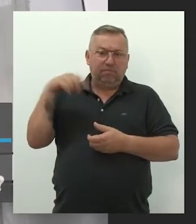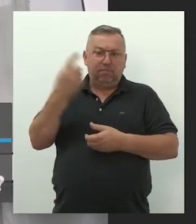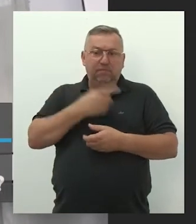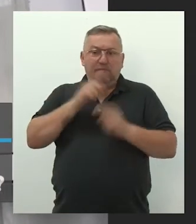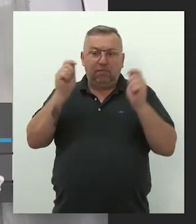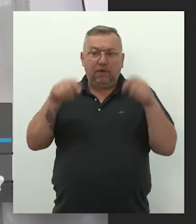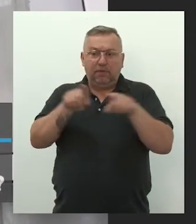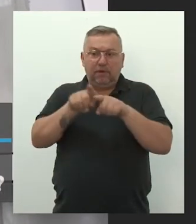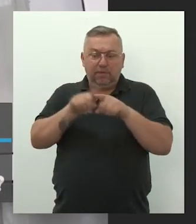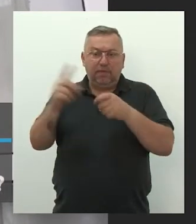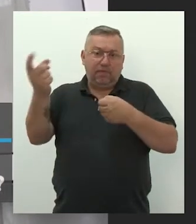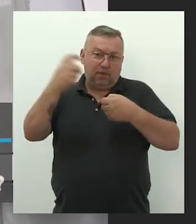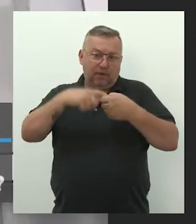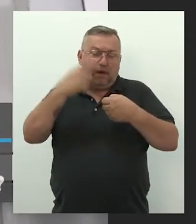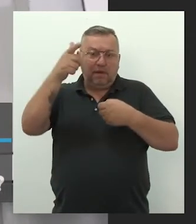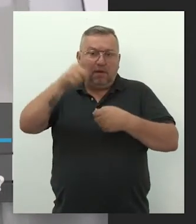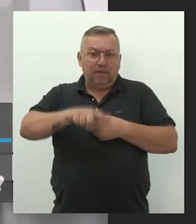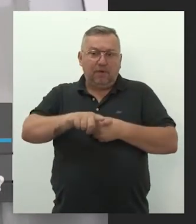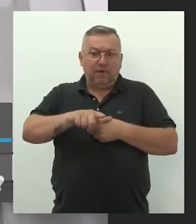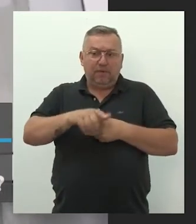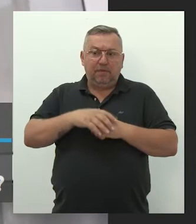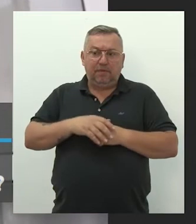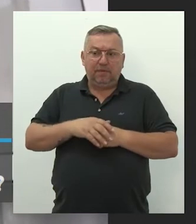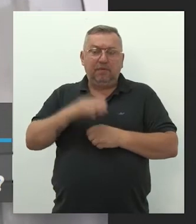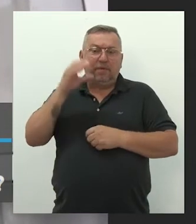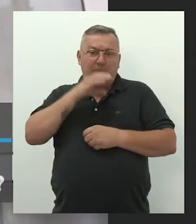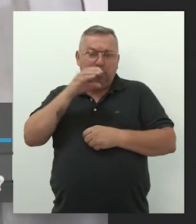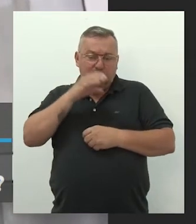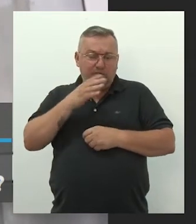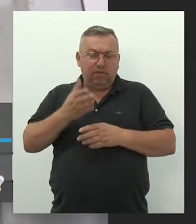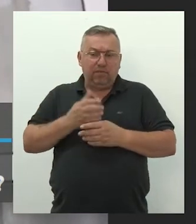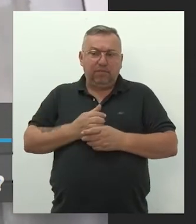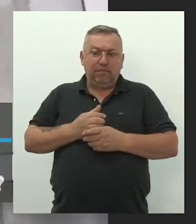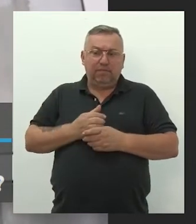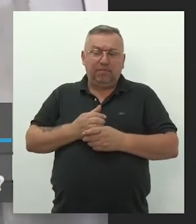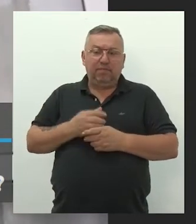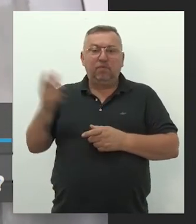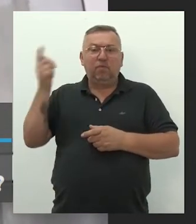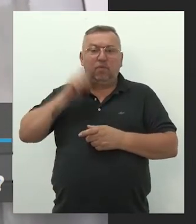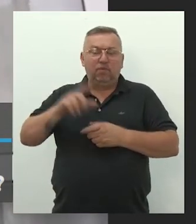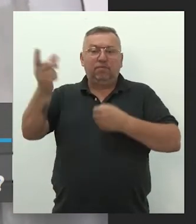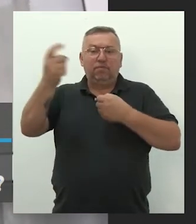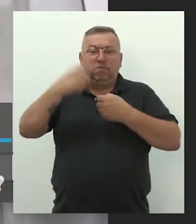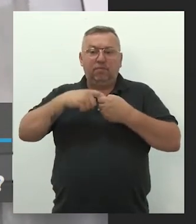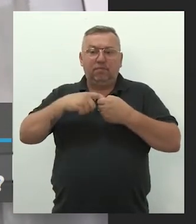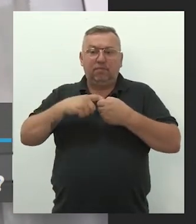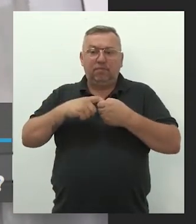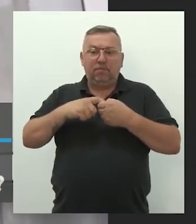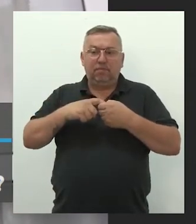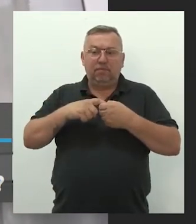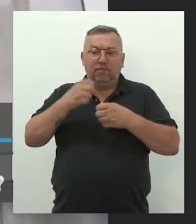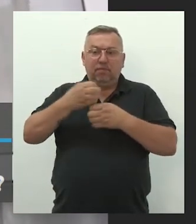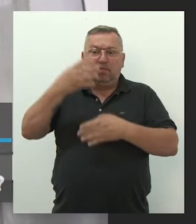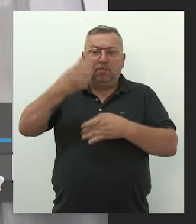até também retomar, né? Acho que rapidinho conseguimos retomar. Vocês voltam no